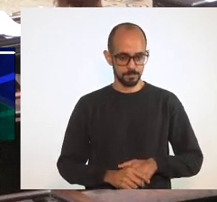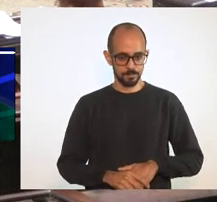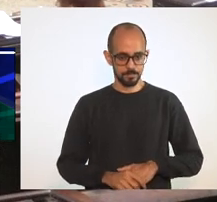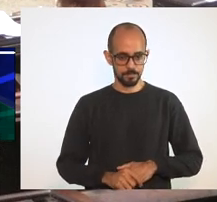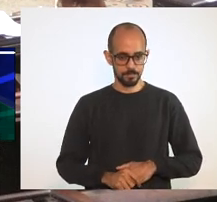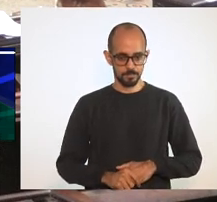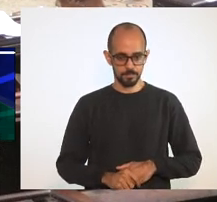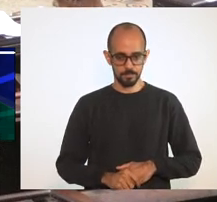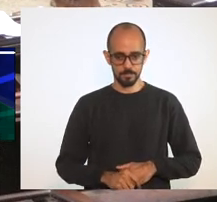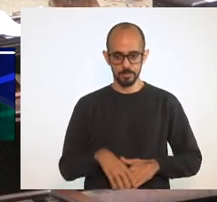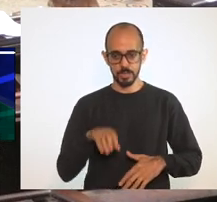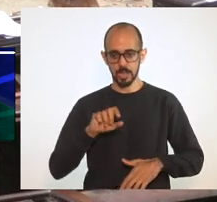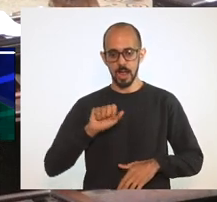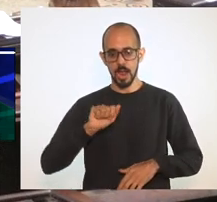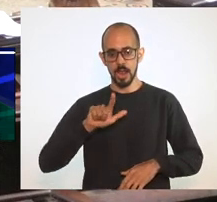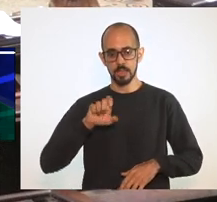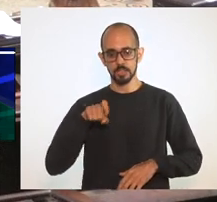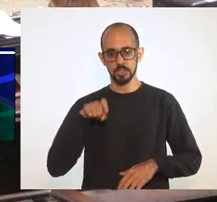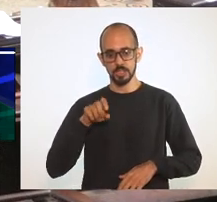Alexandre, Kinoplock.